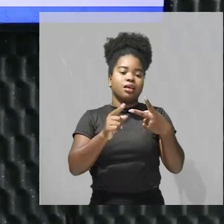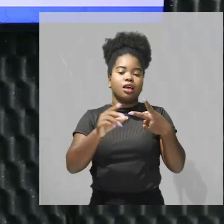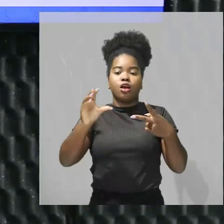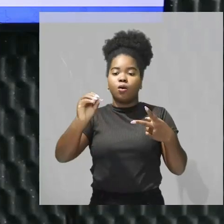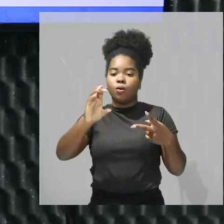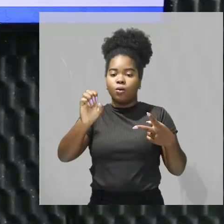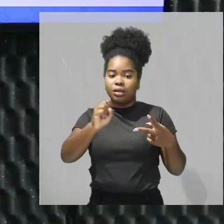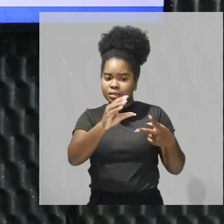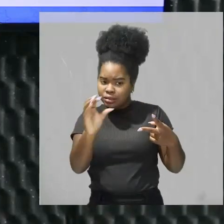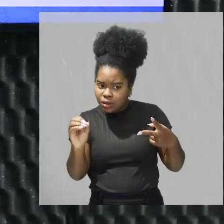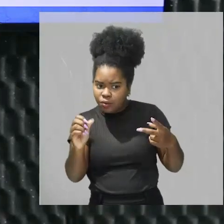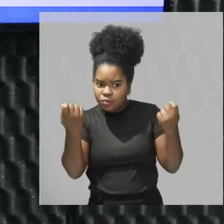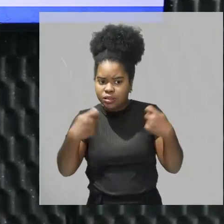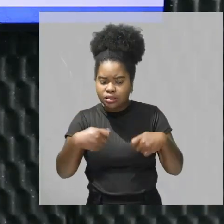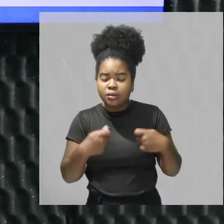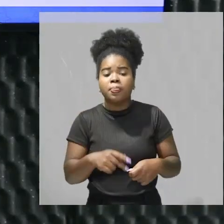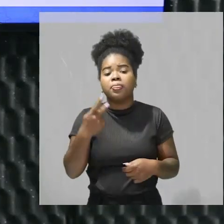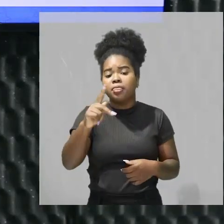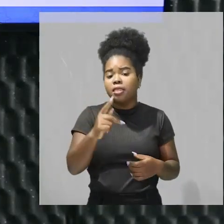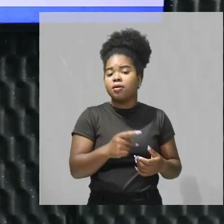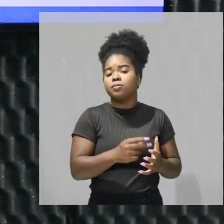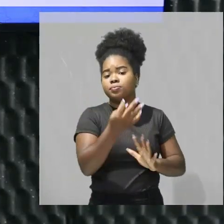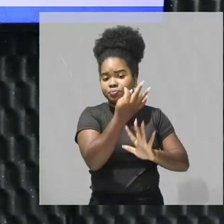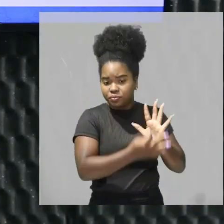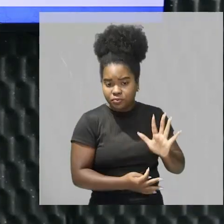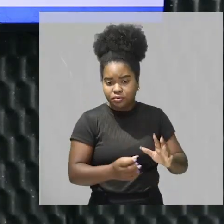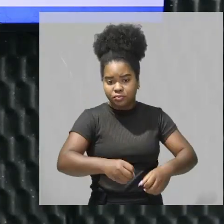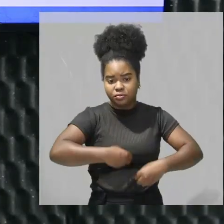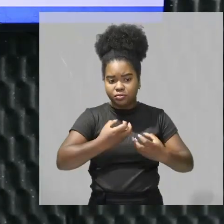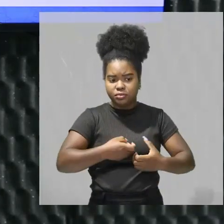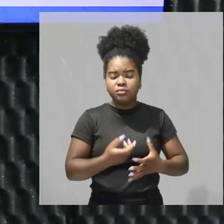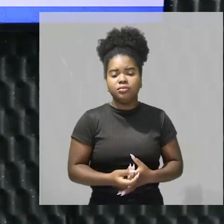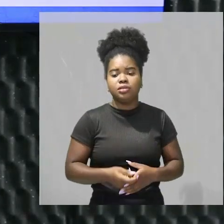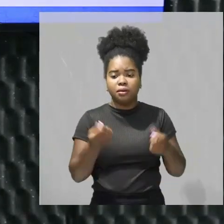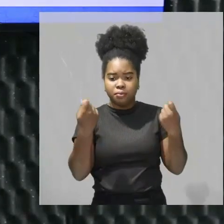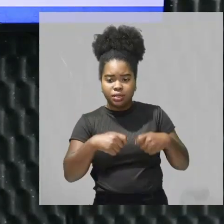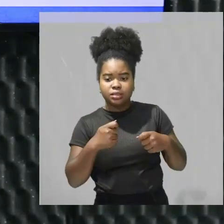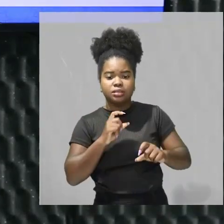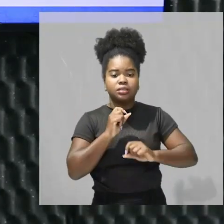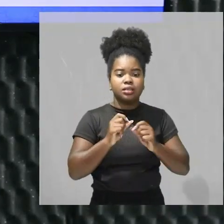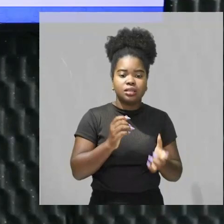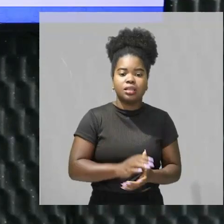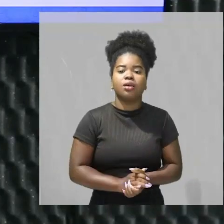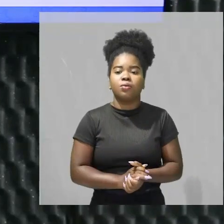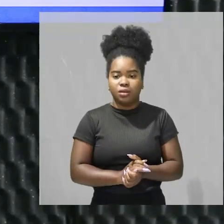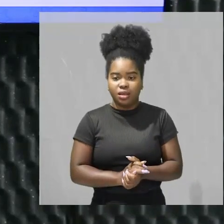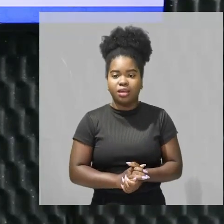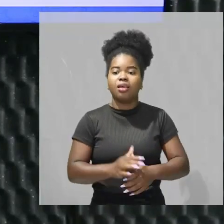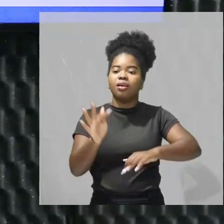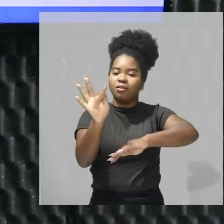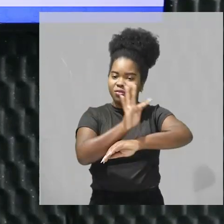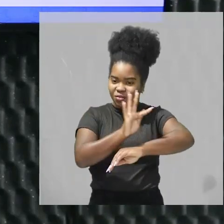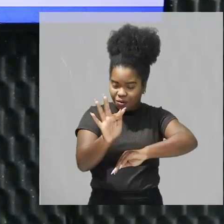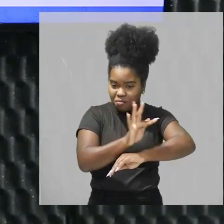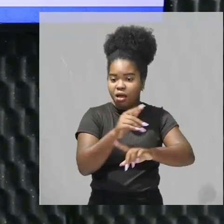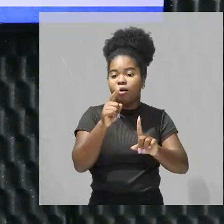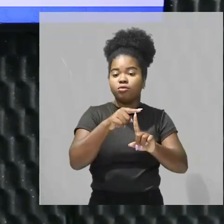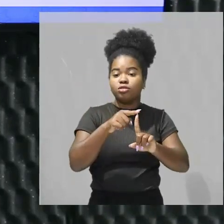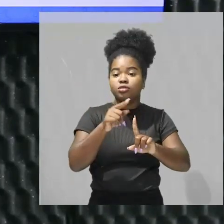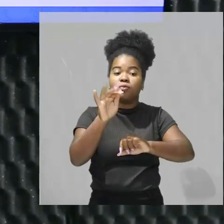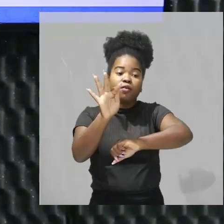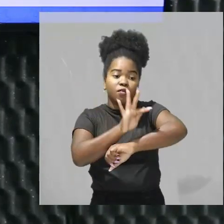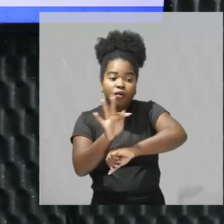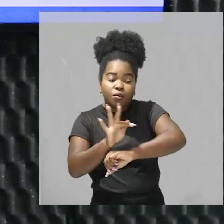texto deverá ser redigido de acordo com a modalidade escrita formal da língua portuguesa. Você deverá